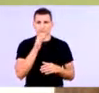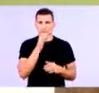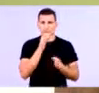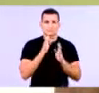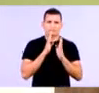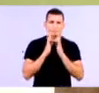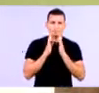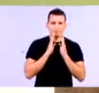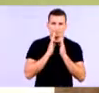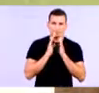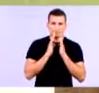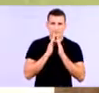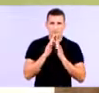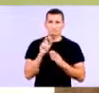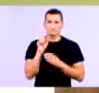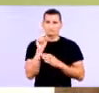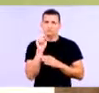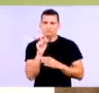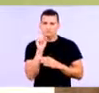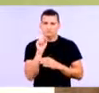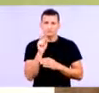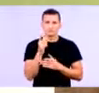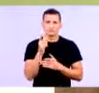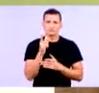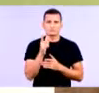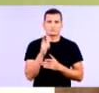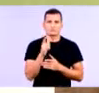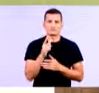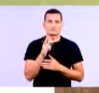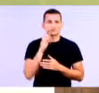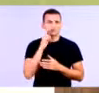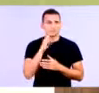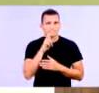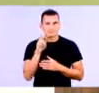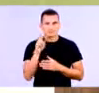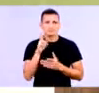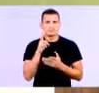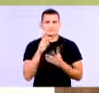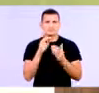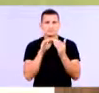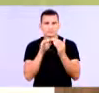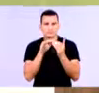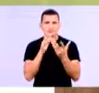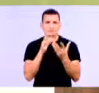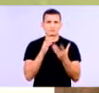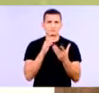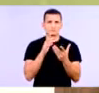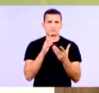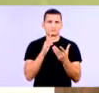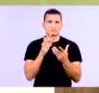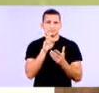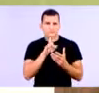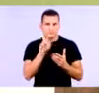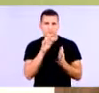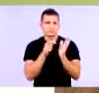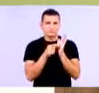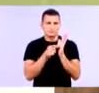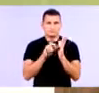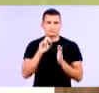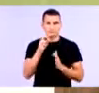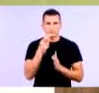da vida. A gente não clica lá, estou de acordo com os termos de uso da ferramenta, ou num banco